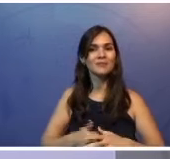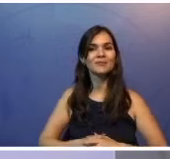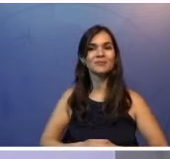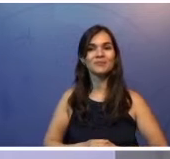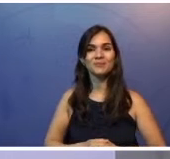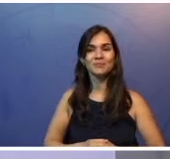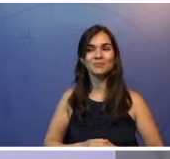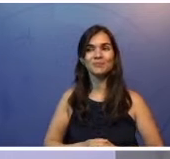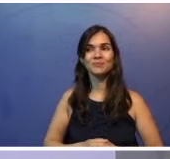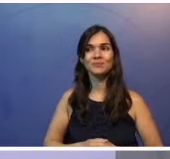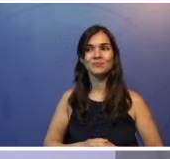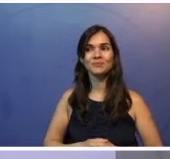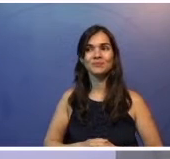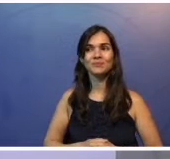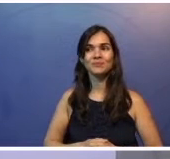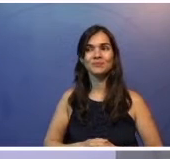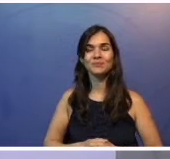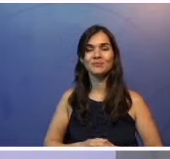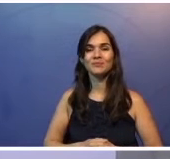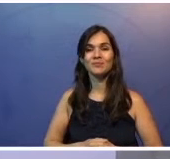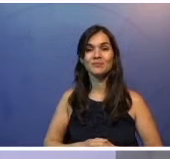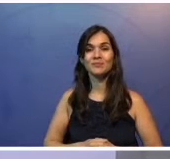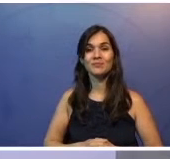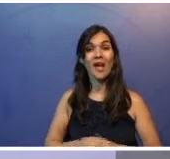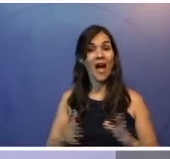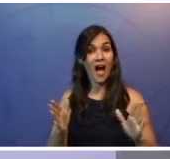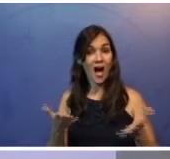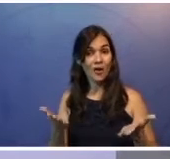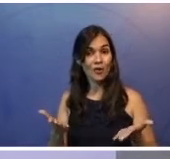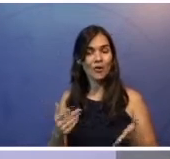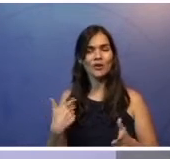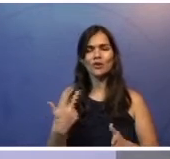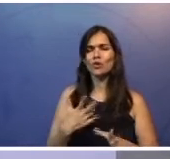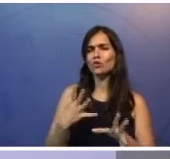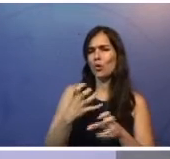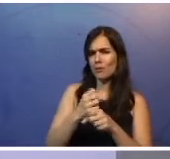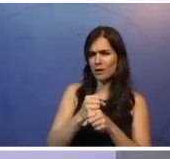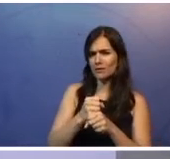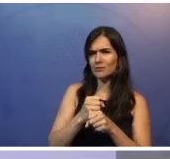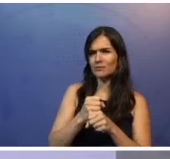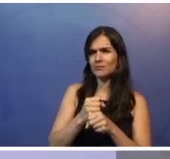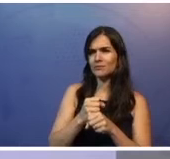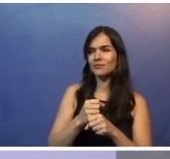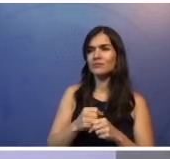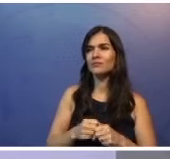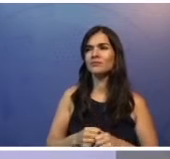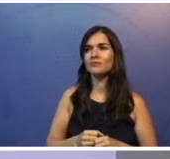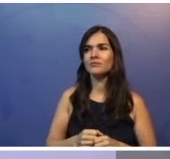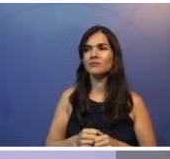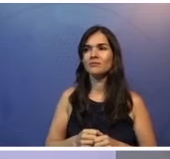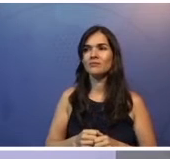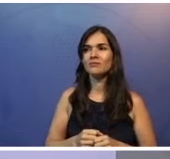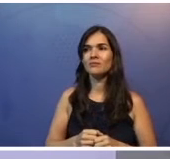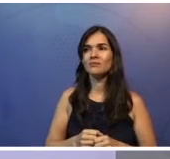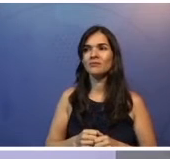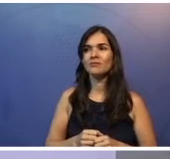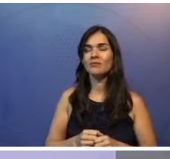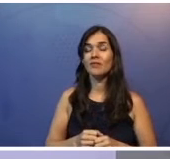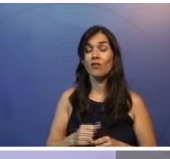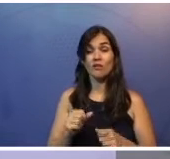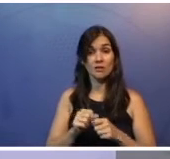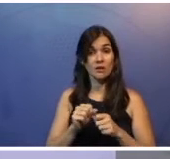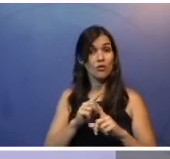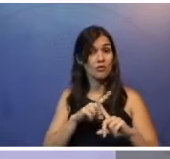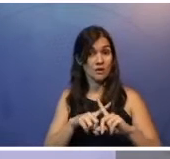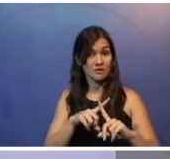E aí é tão fazendo as contas 1520 30